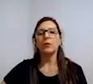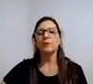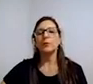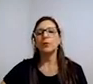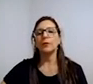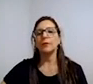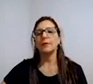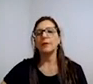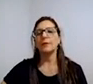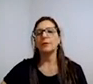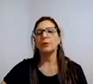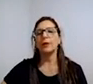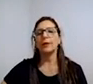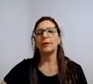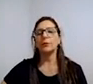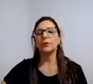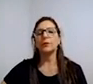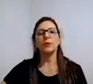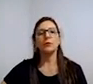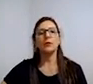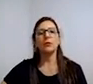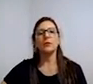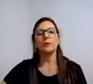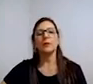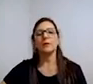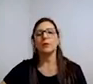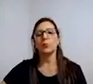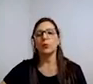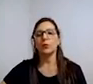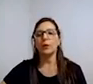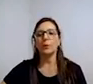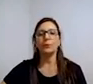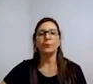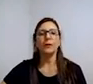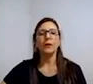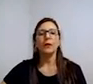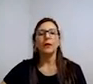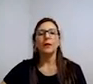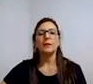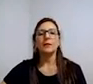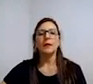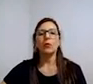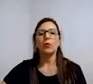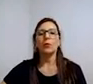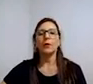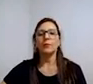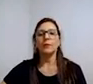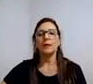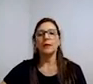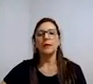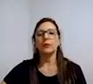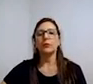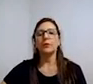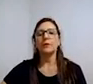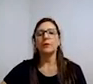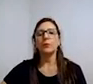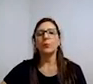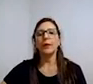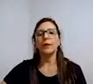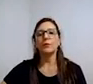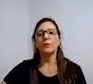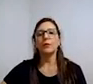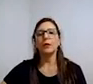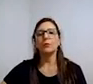e correspondem a cerca de 40% da nossa massa corporal. Eles recobrem o esqueleto e